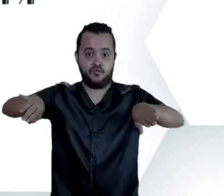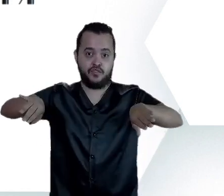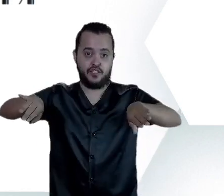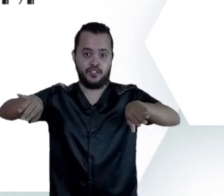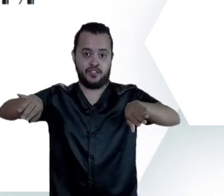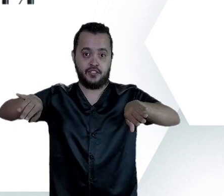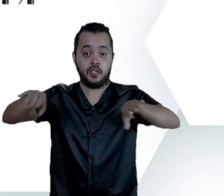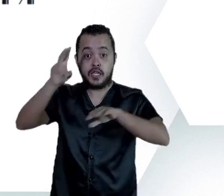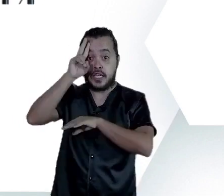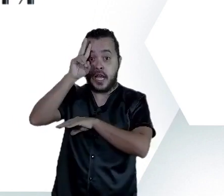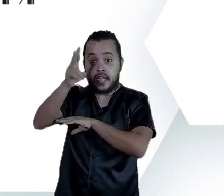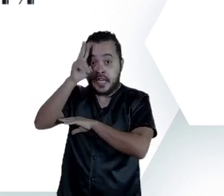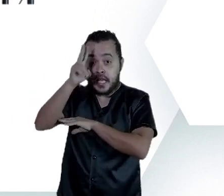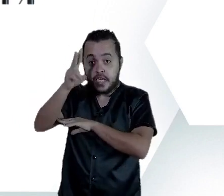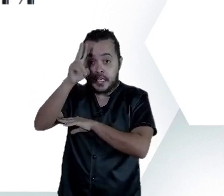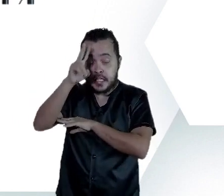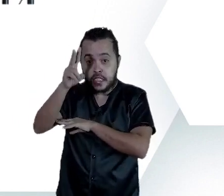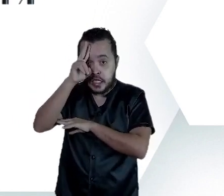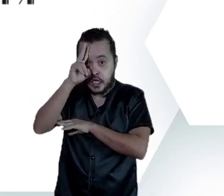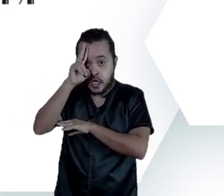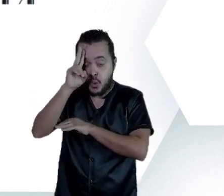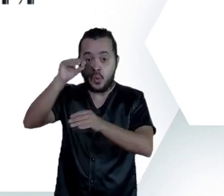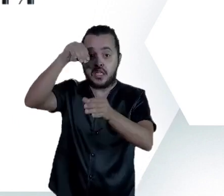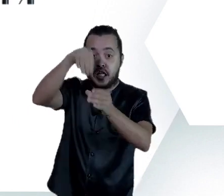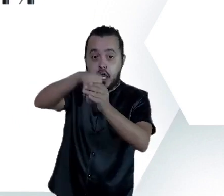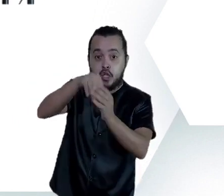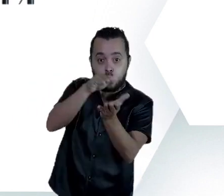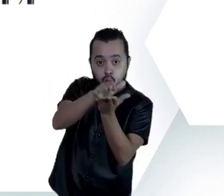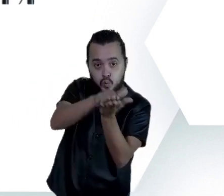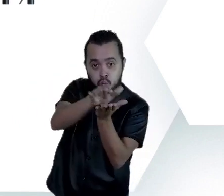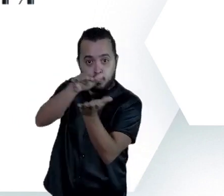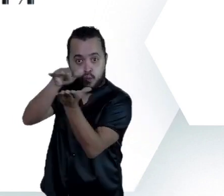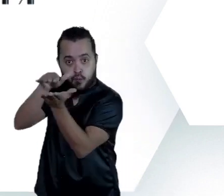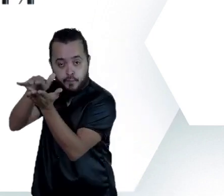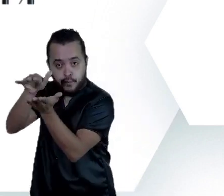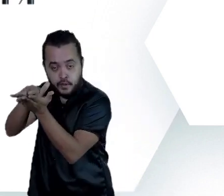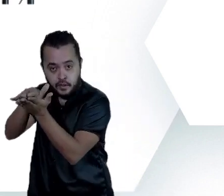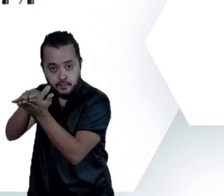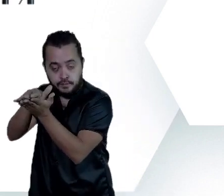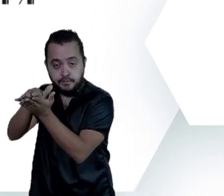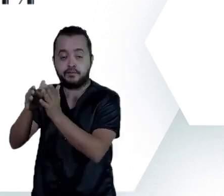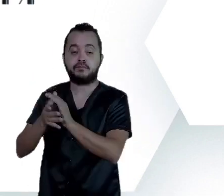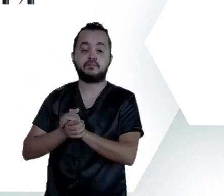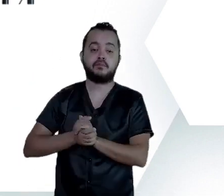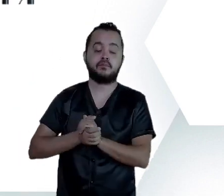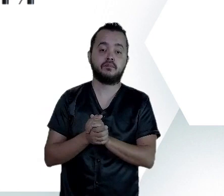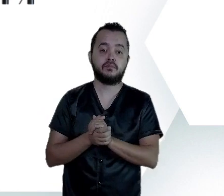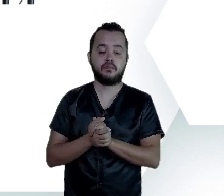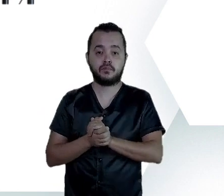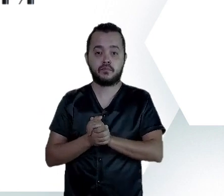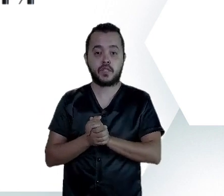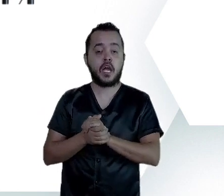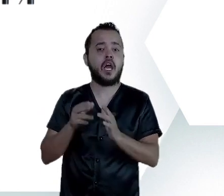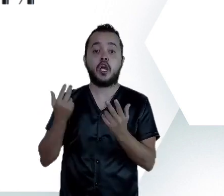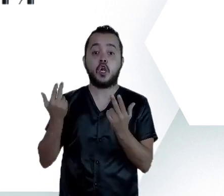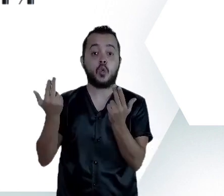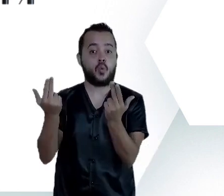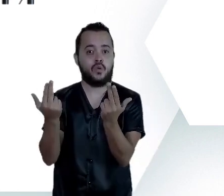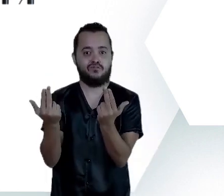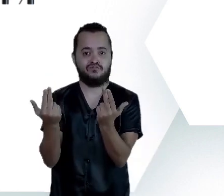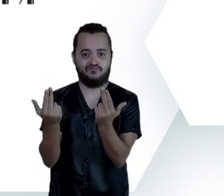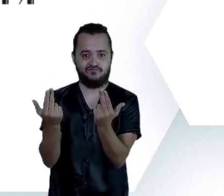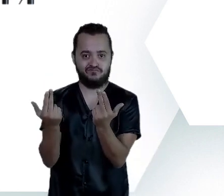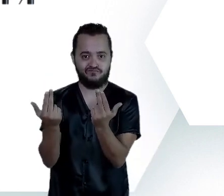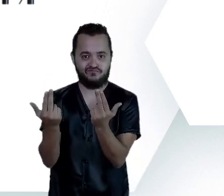a minha tensão nos terminais, tá, da minha carga são a